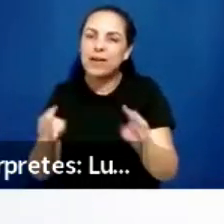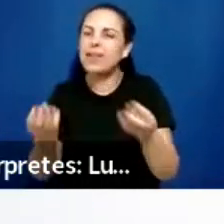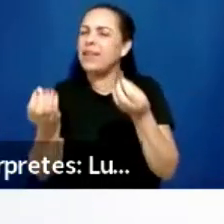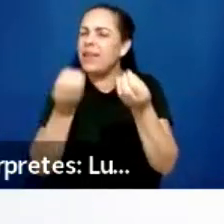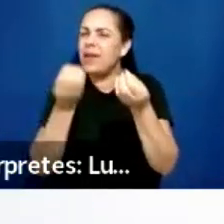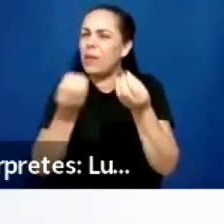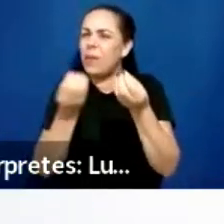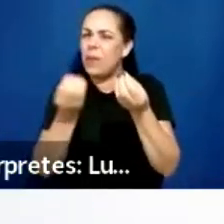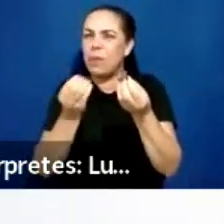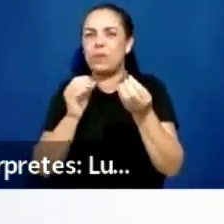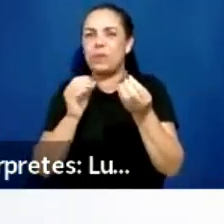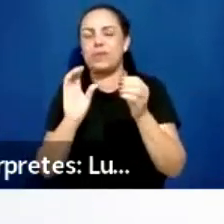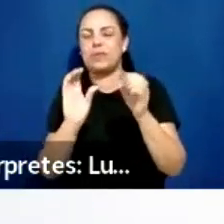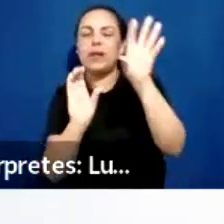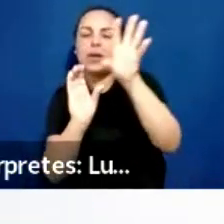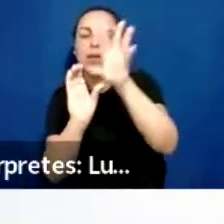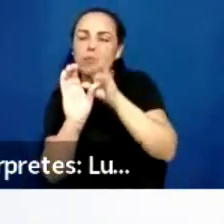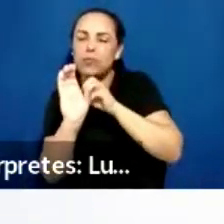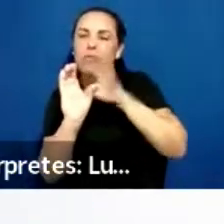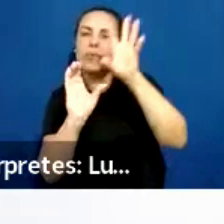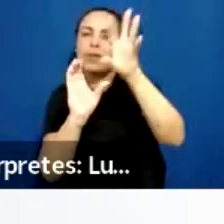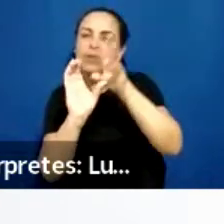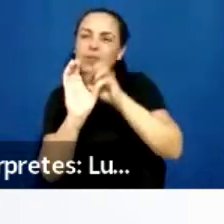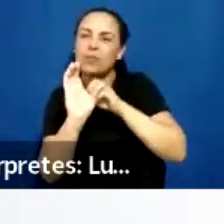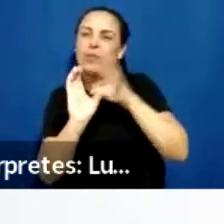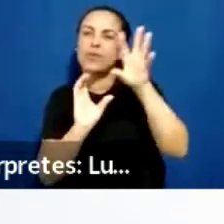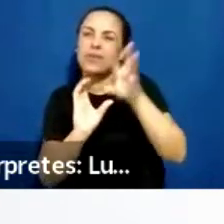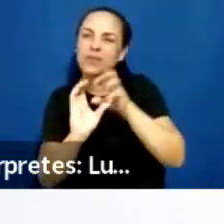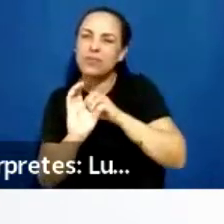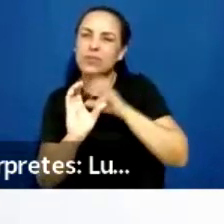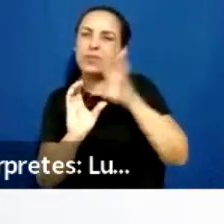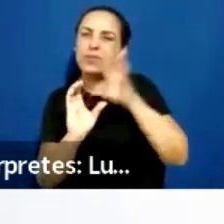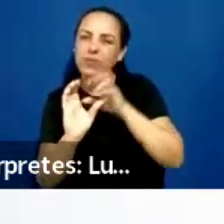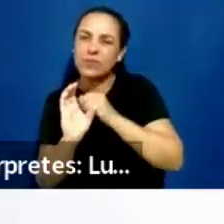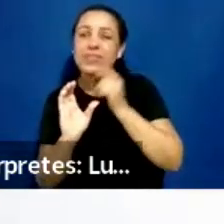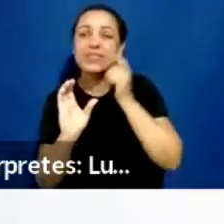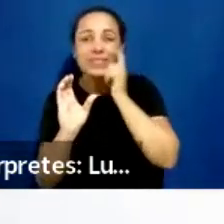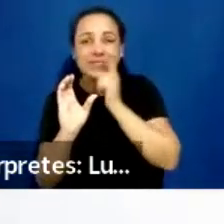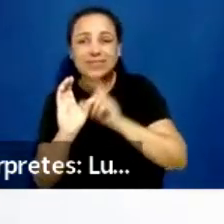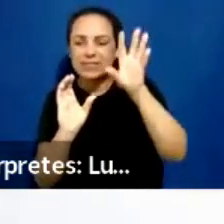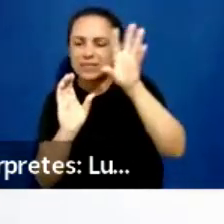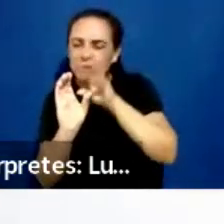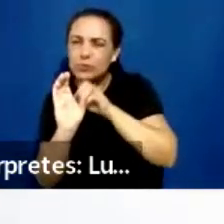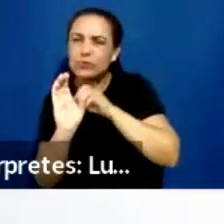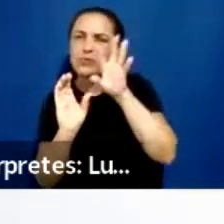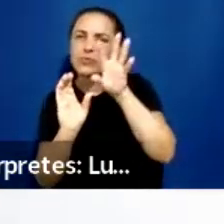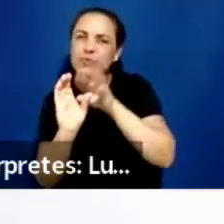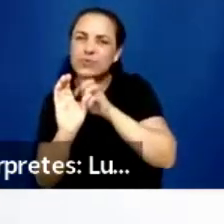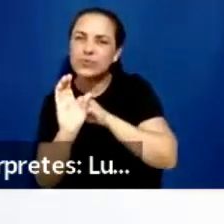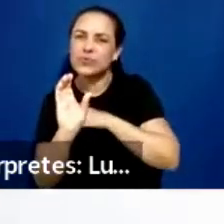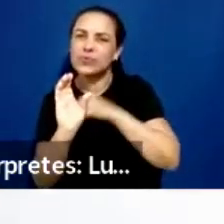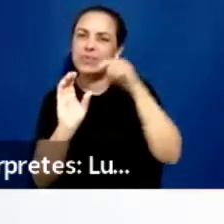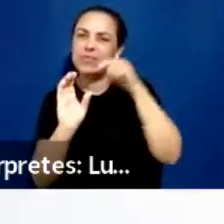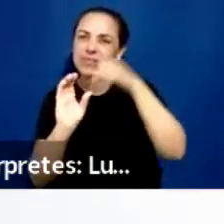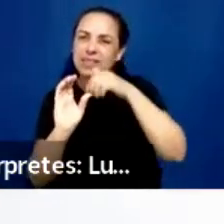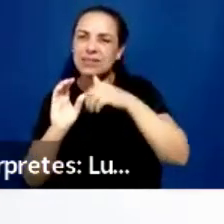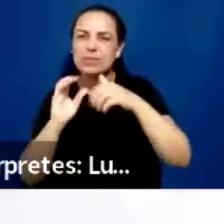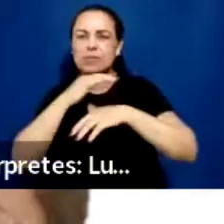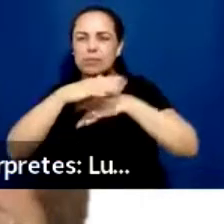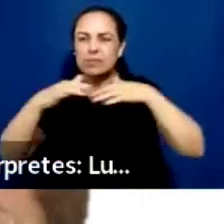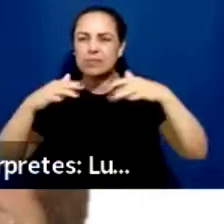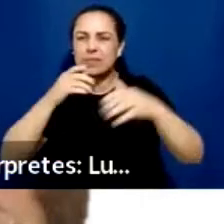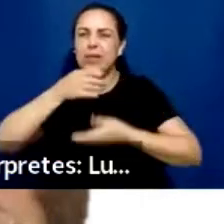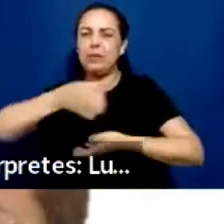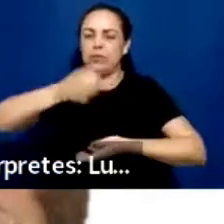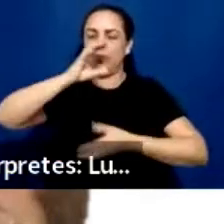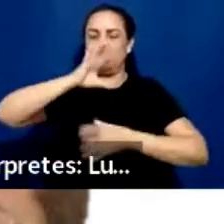ela fica uma água mais leve, mais fina. Ela flui melhor. Então, a gente tem uma água que agora ela não está mais